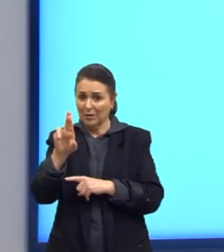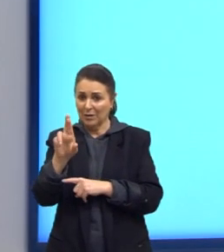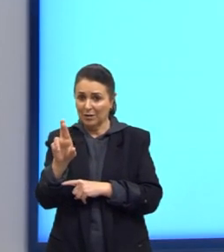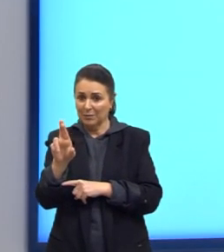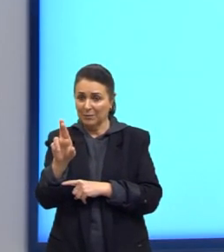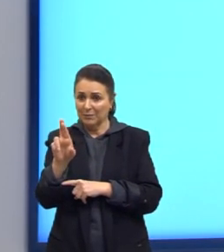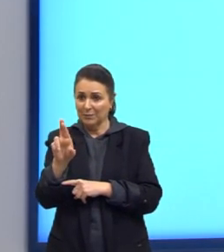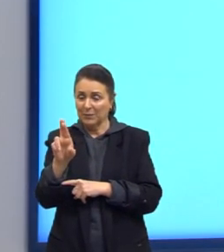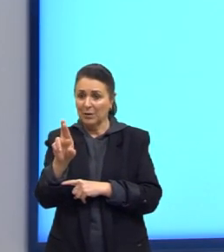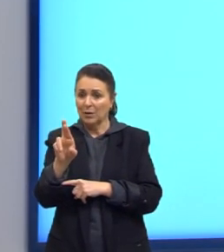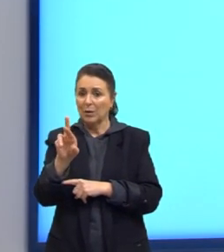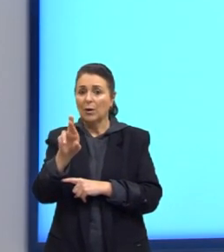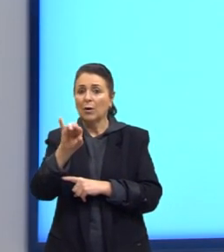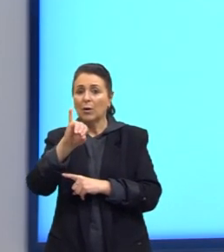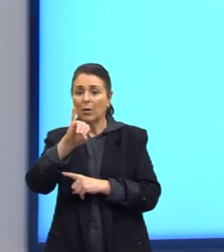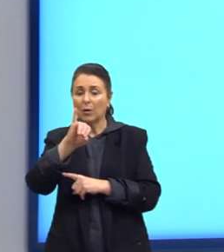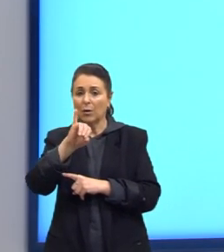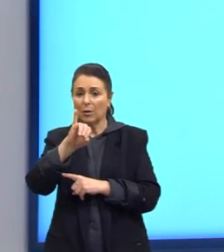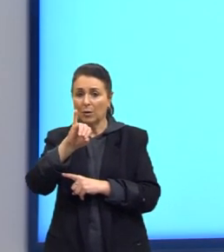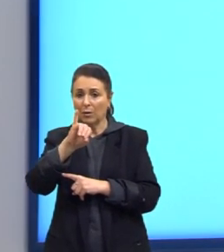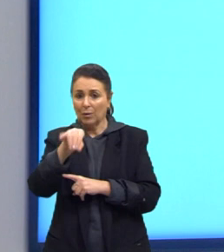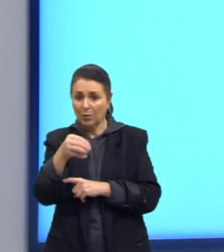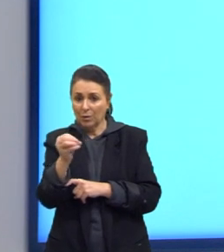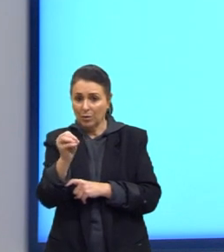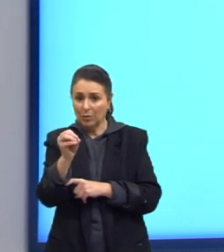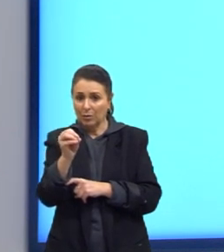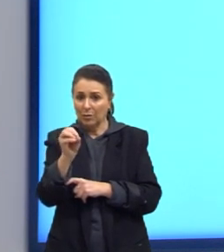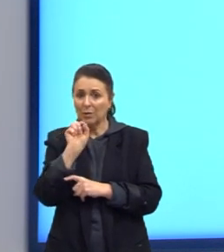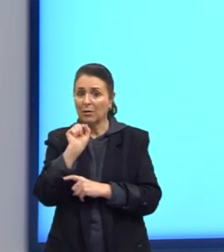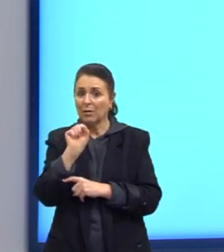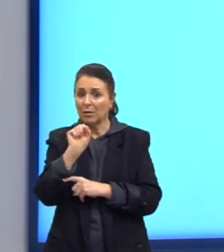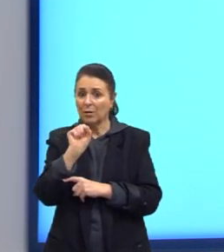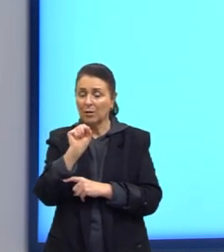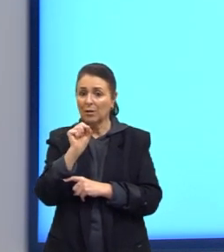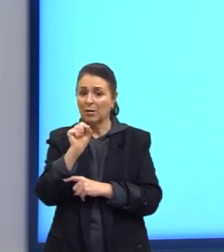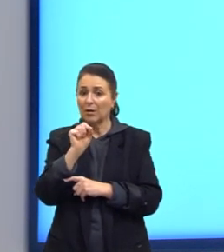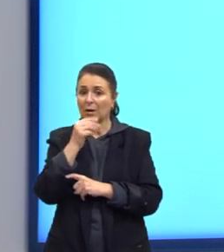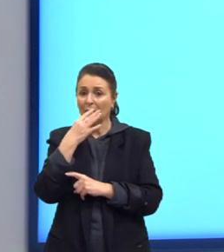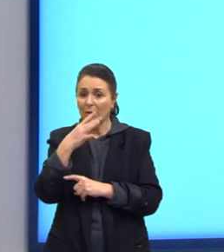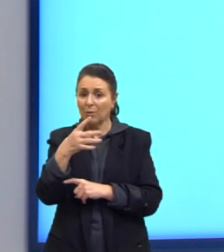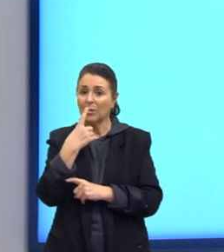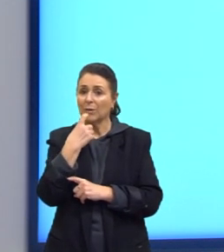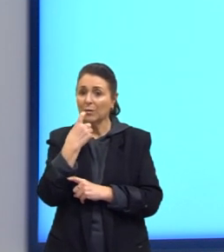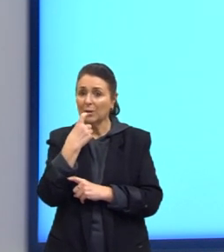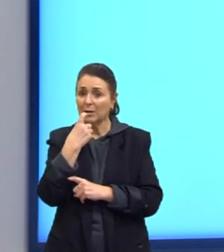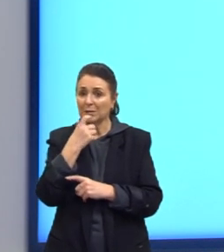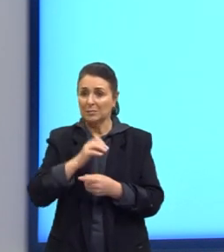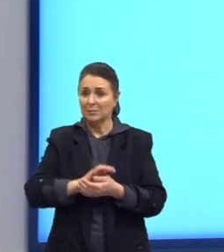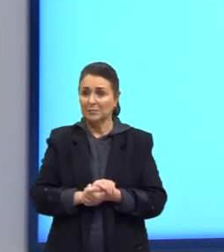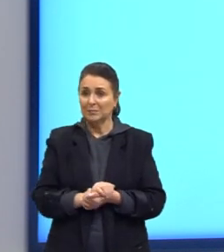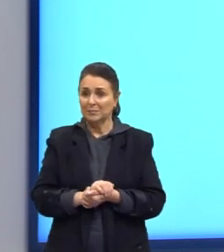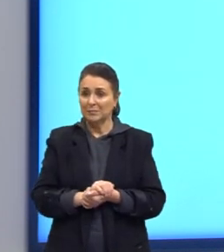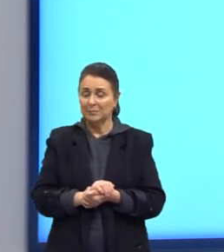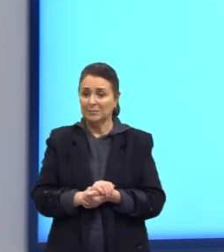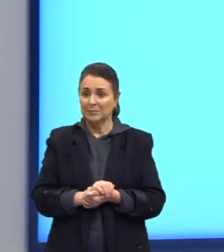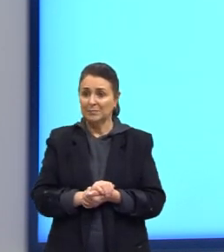tá errou que não é rosto tá ro ru é vermelho certo